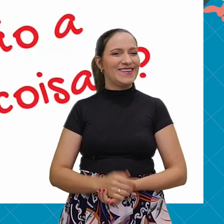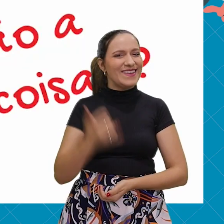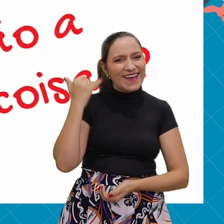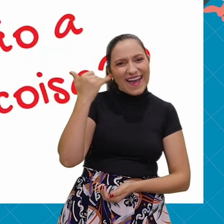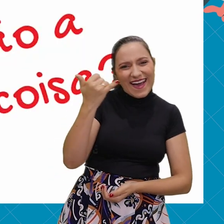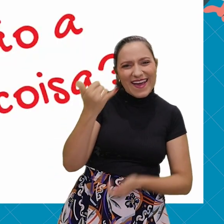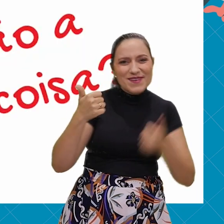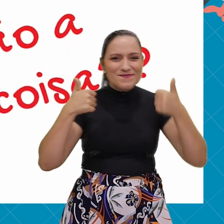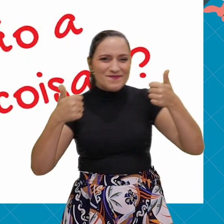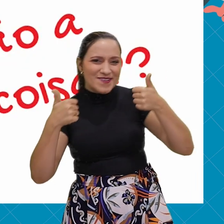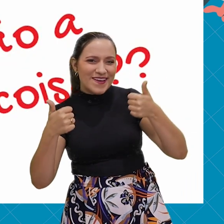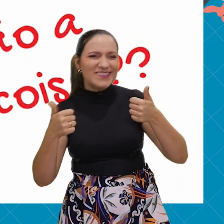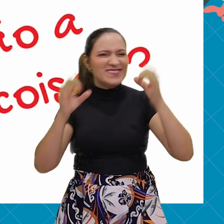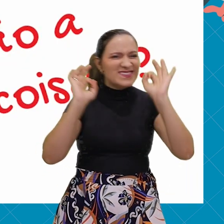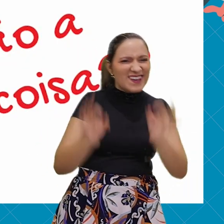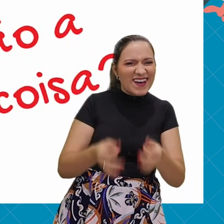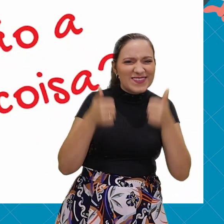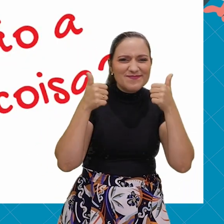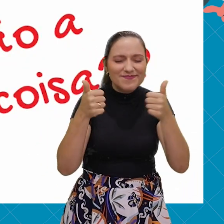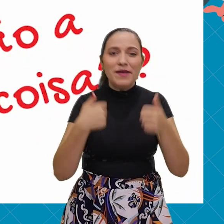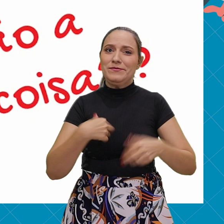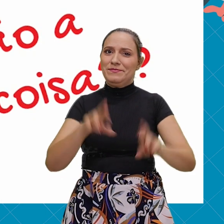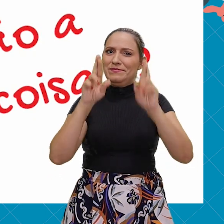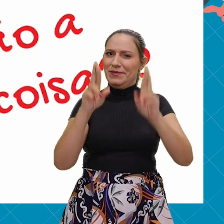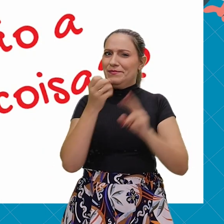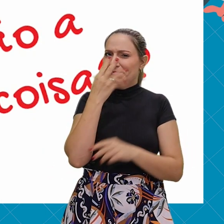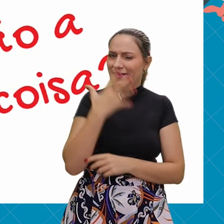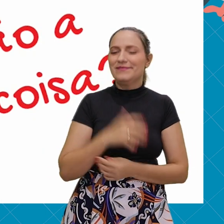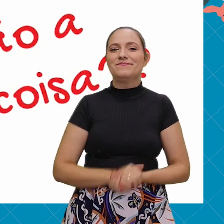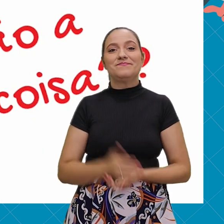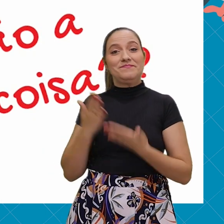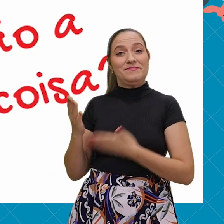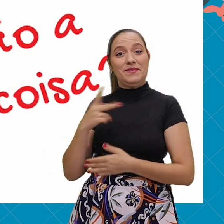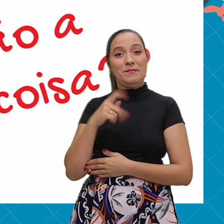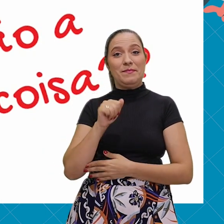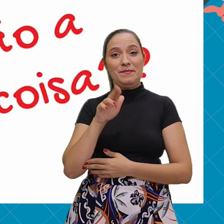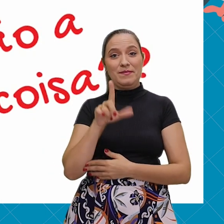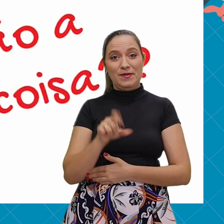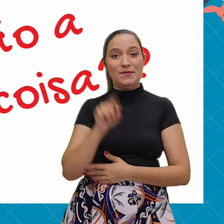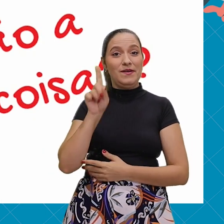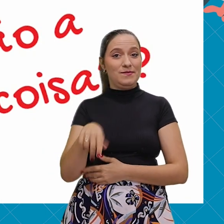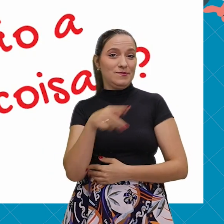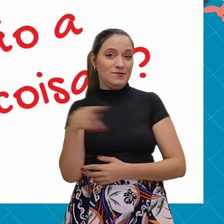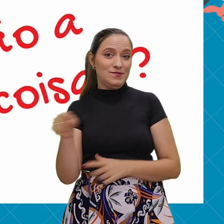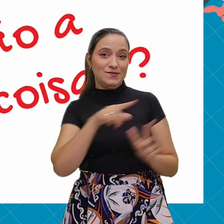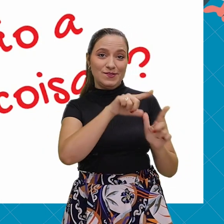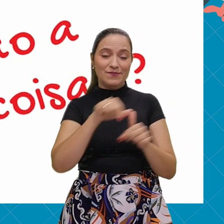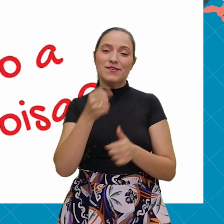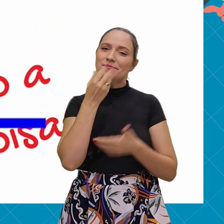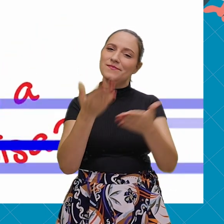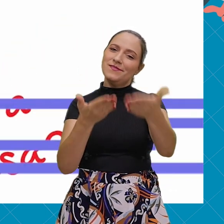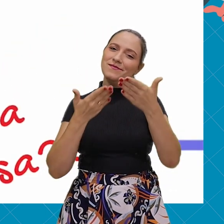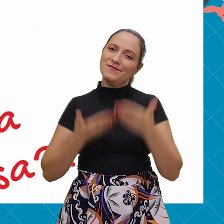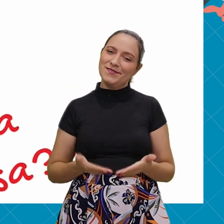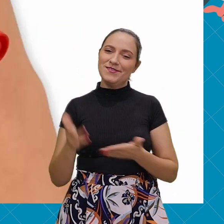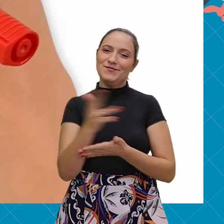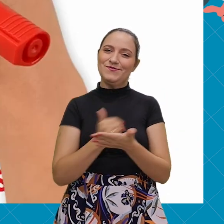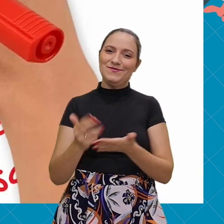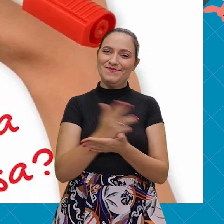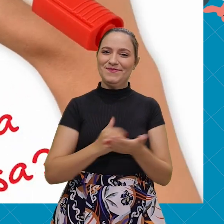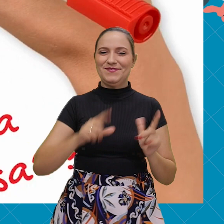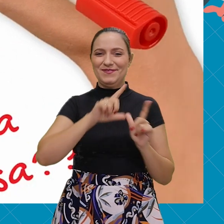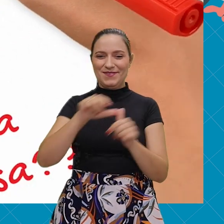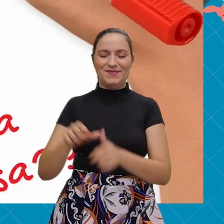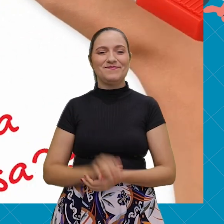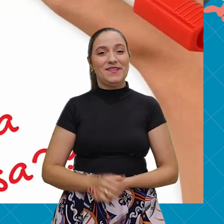Salve, salve galera! Beleza? Tudo certo? Espero que sim. Eu sou o Paulo, professor de Geografia, e sejam todos muito bem-vindos aqui à Geo